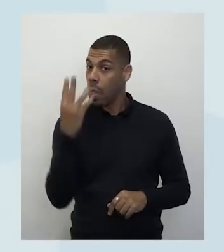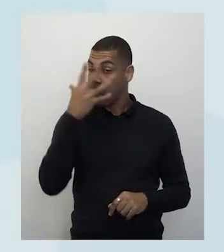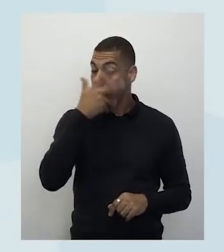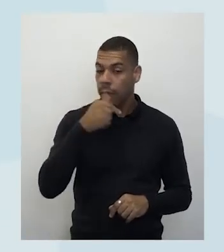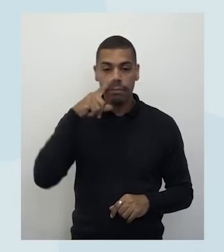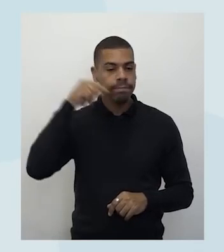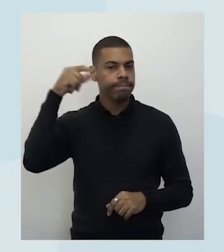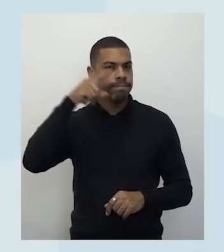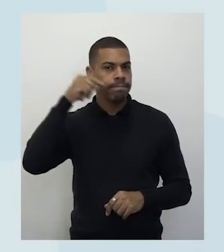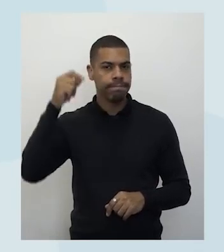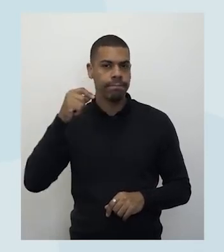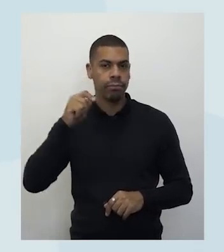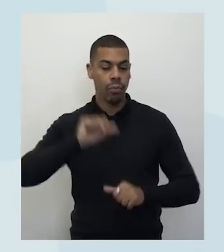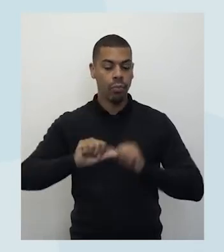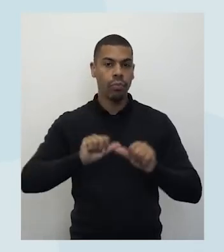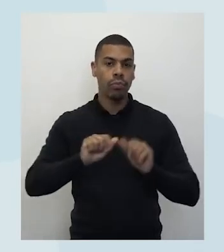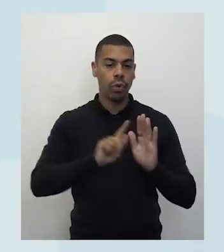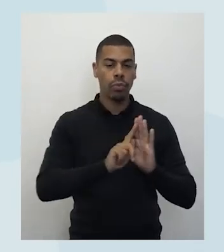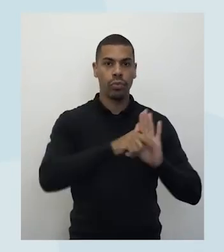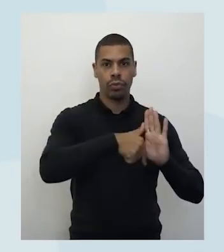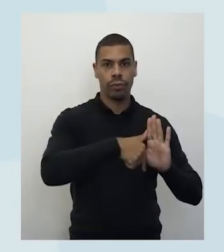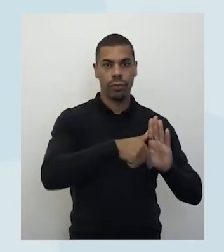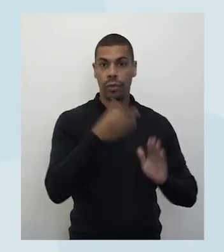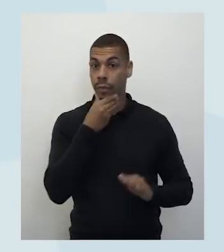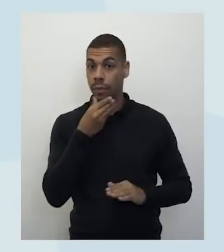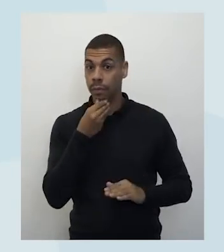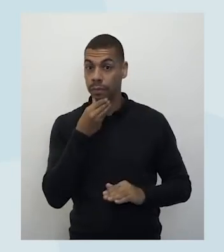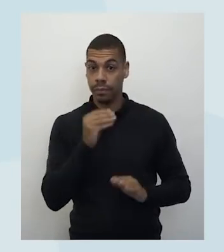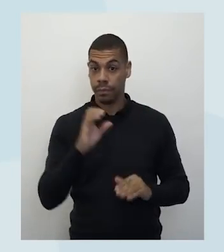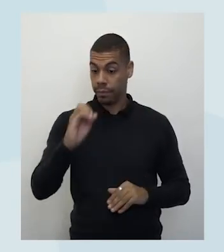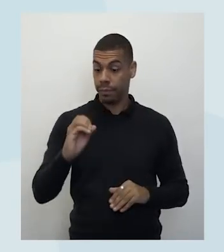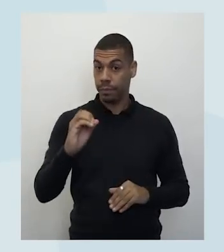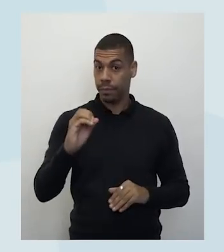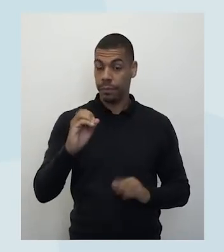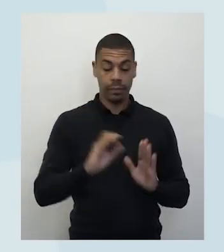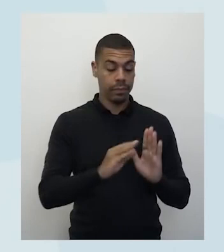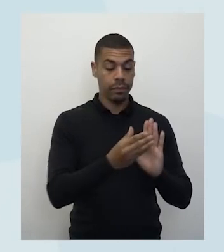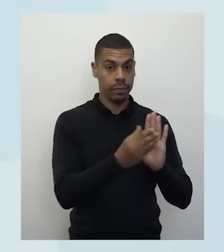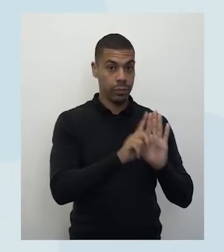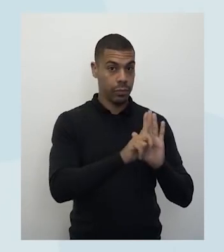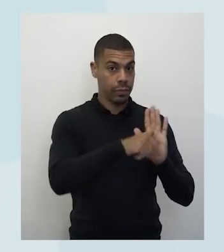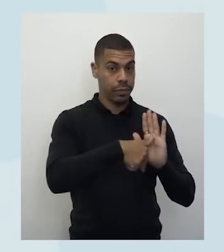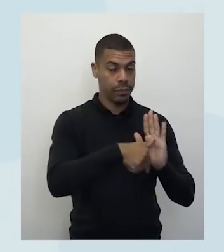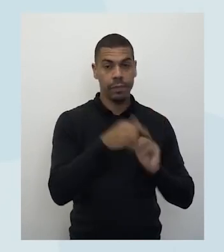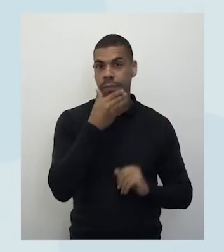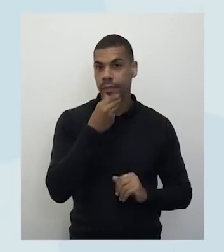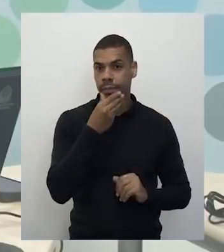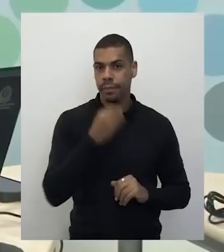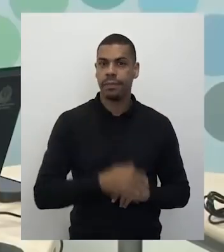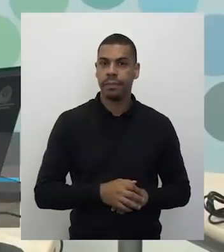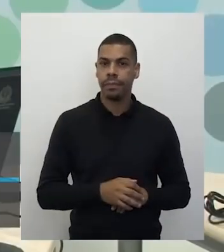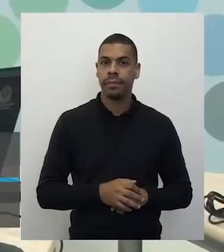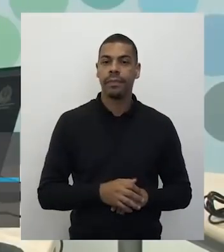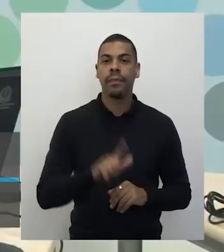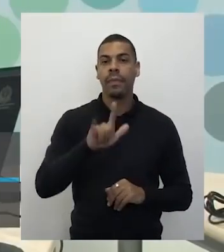tive que mudar o gênero também, certo? Porque não é gatinha feminino, é gatinho, é masculino, então não é linda,